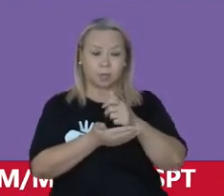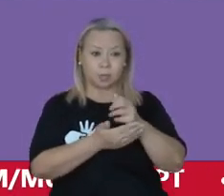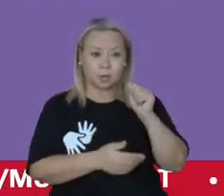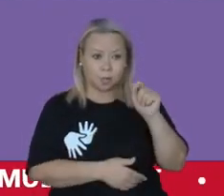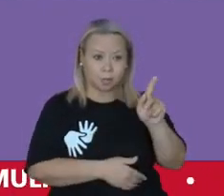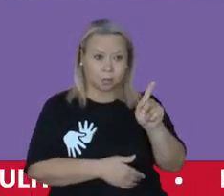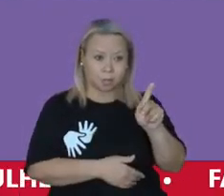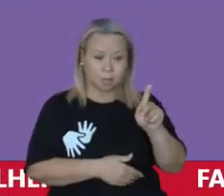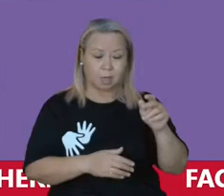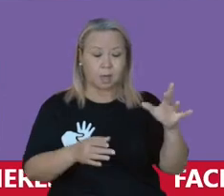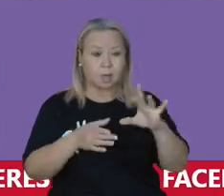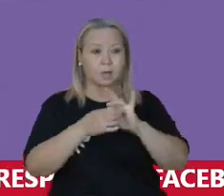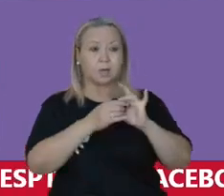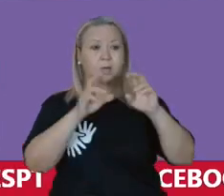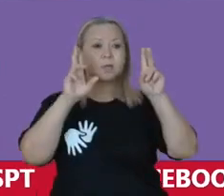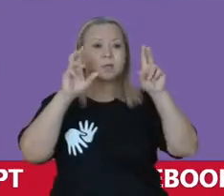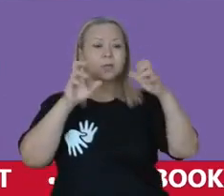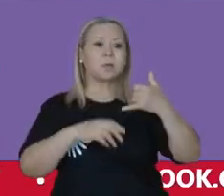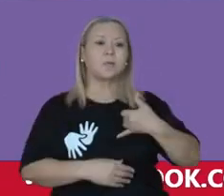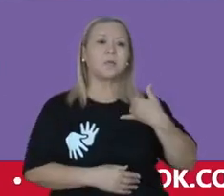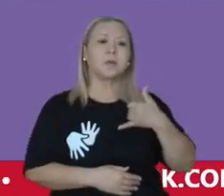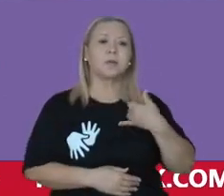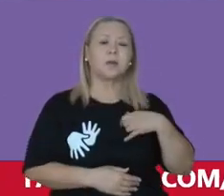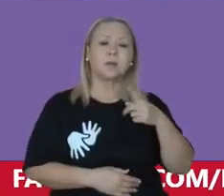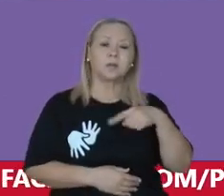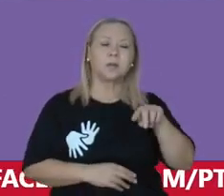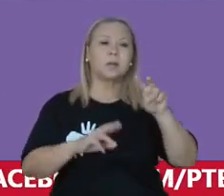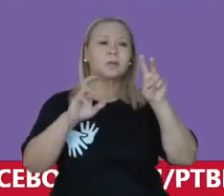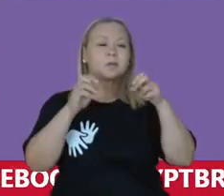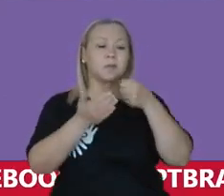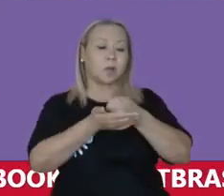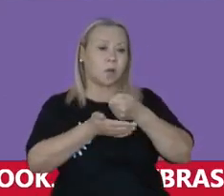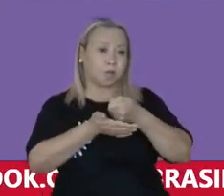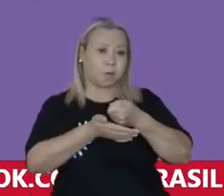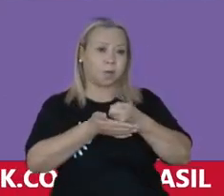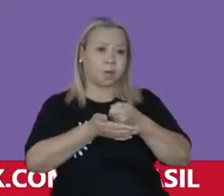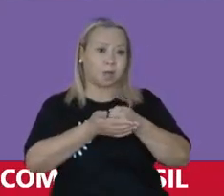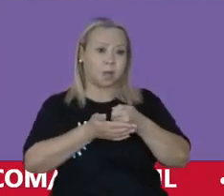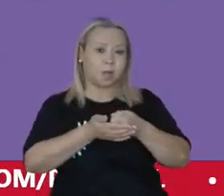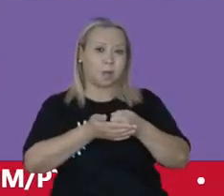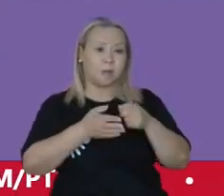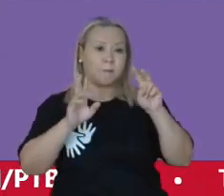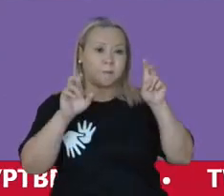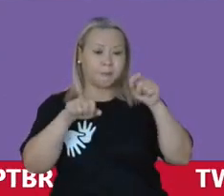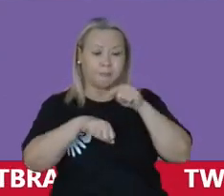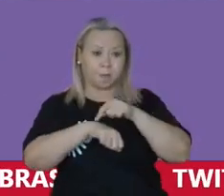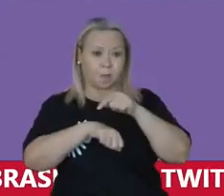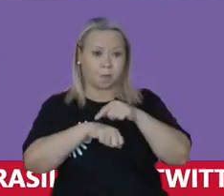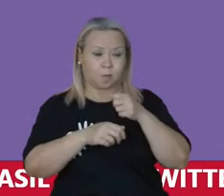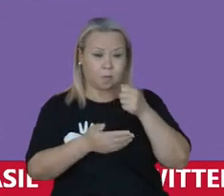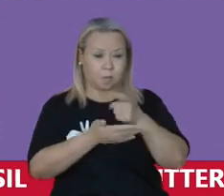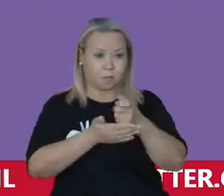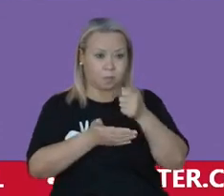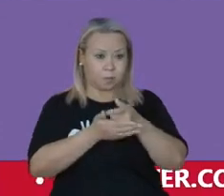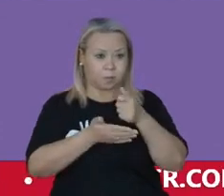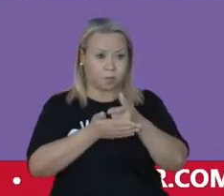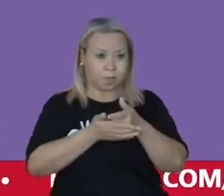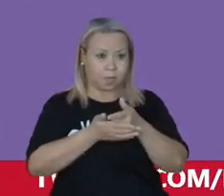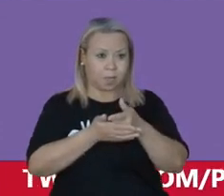Associado ao tema da idade, essa questão obrigatória do tempo de